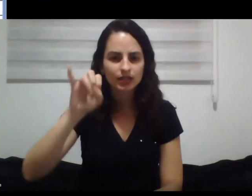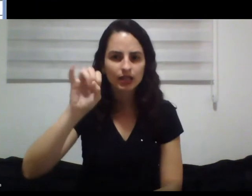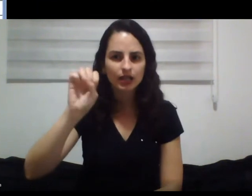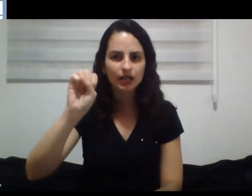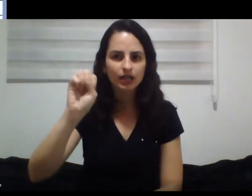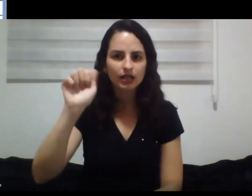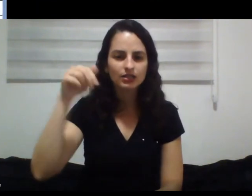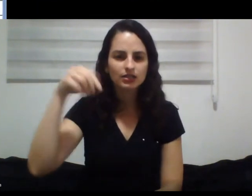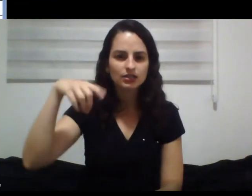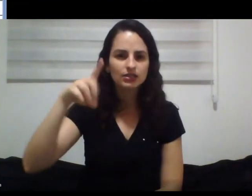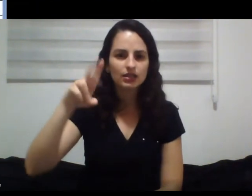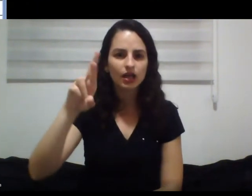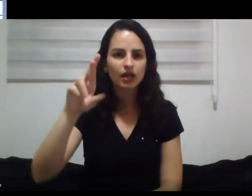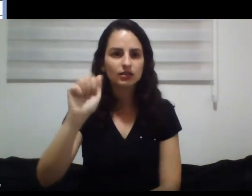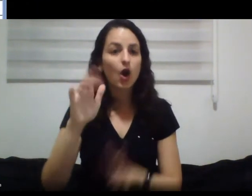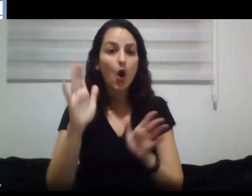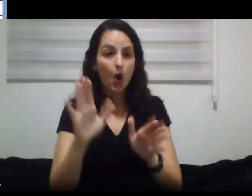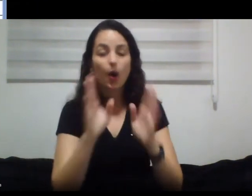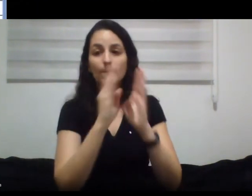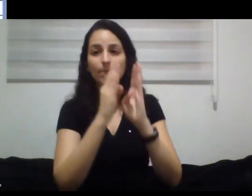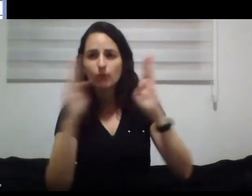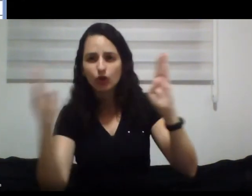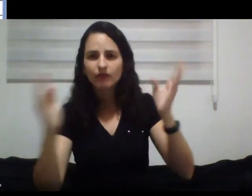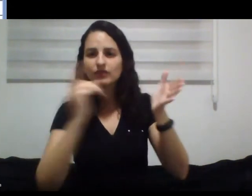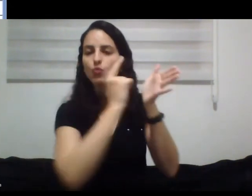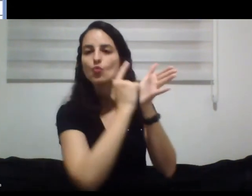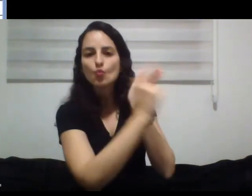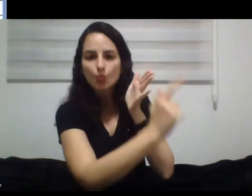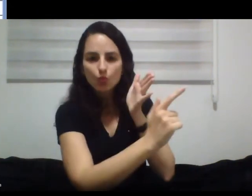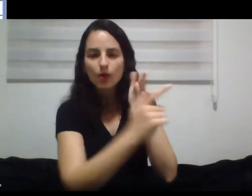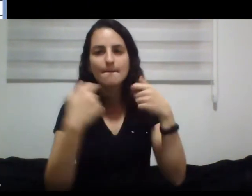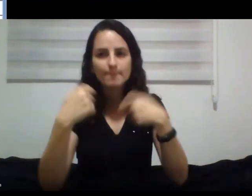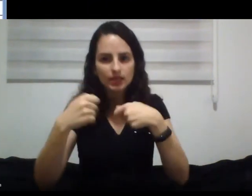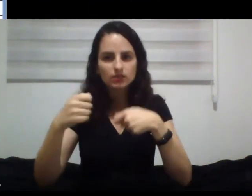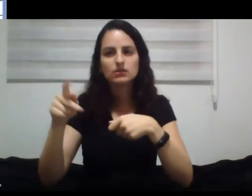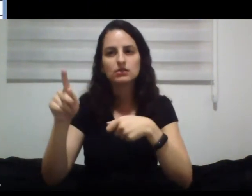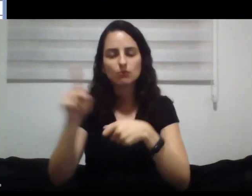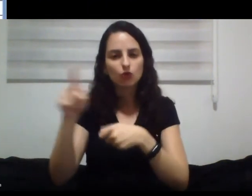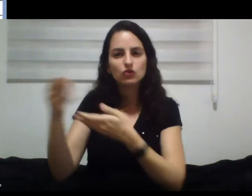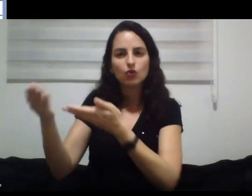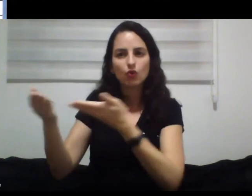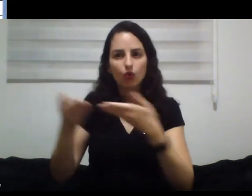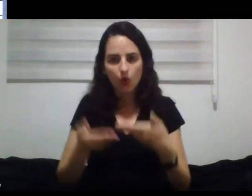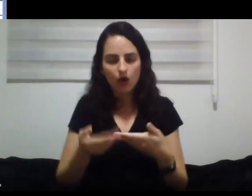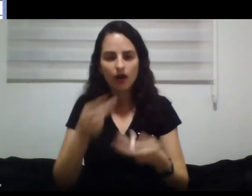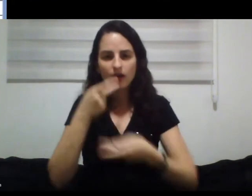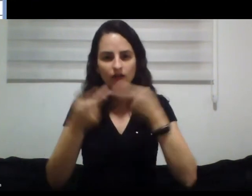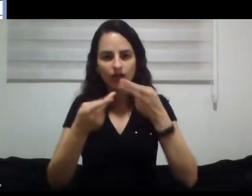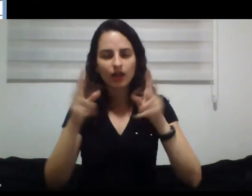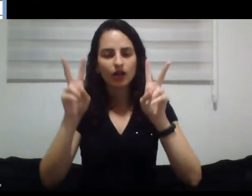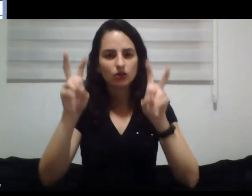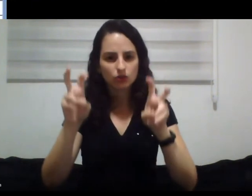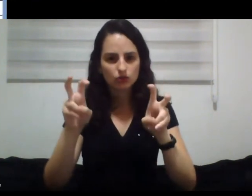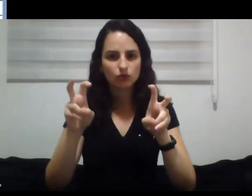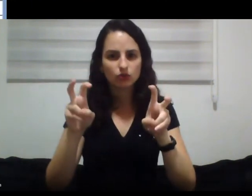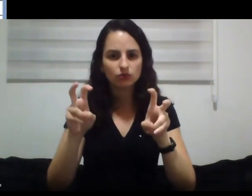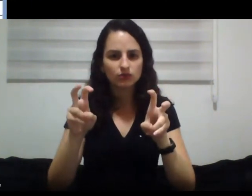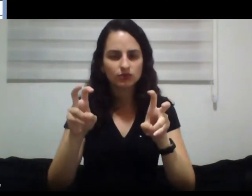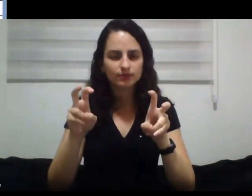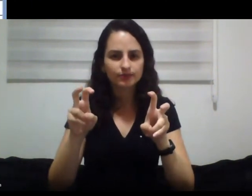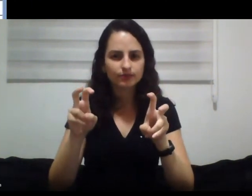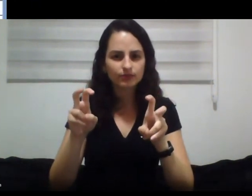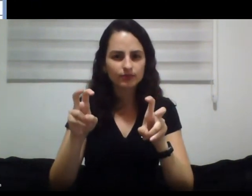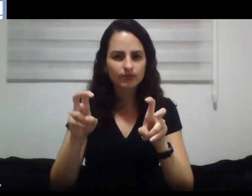dúvidas. Realmente, nós não falamos de bibliografia e-book, né? Falamos de bases, mas não falamos de e-book. Eu acho